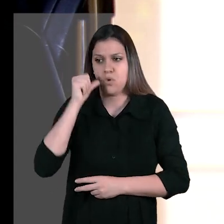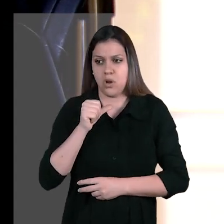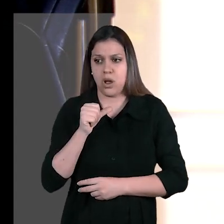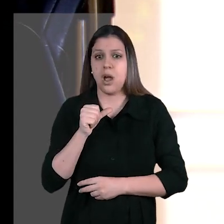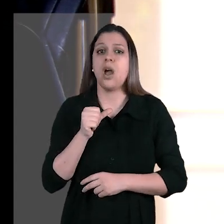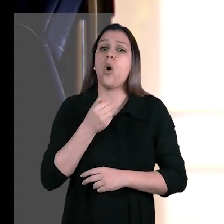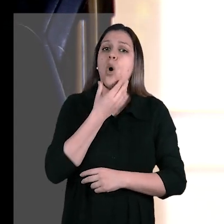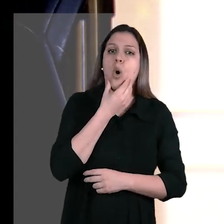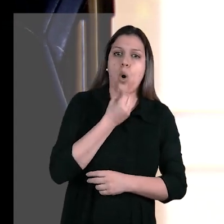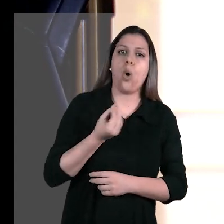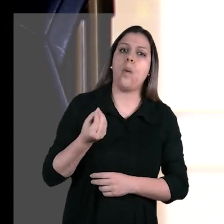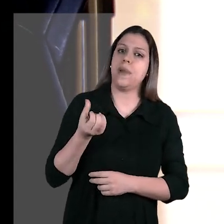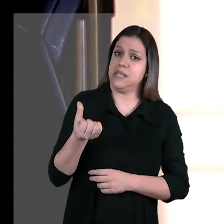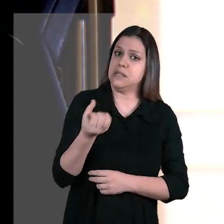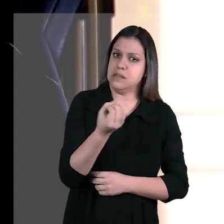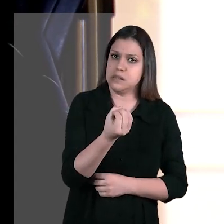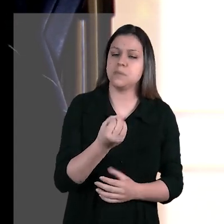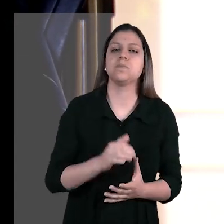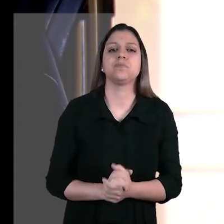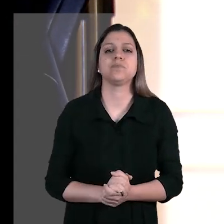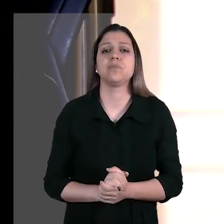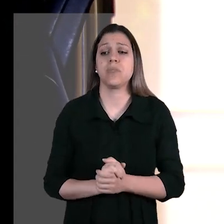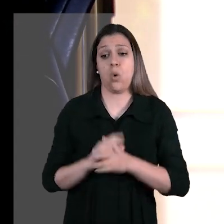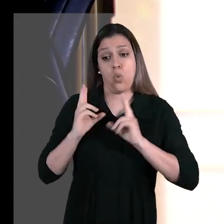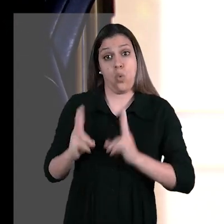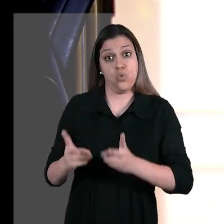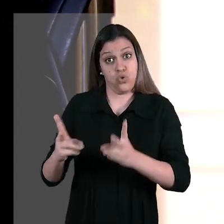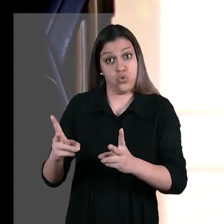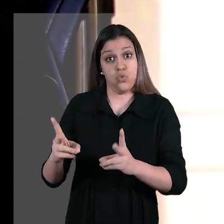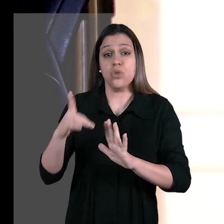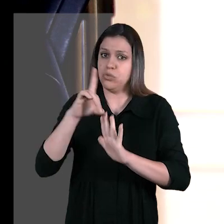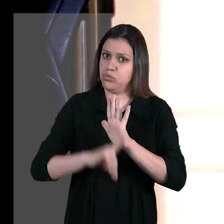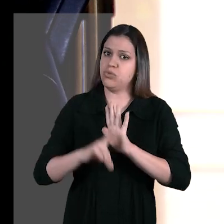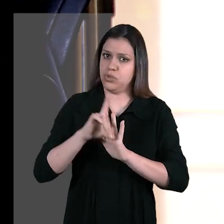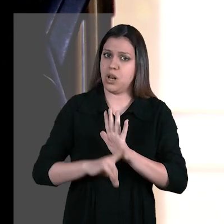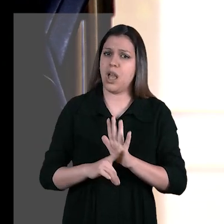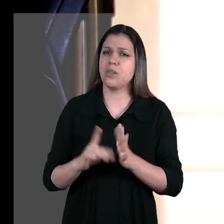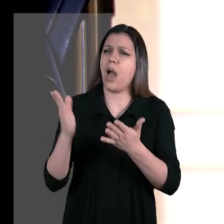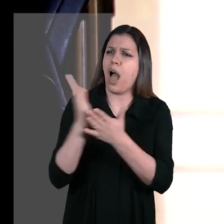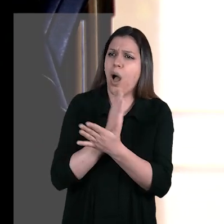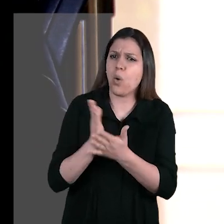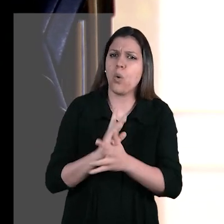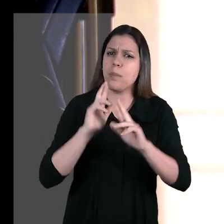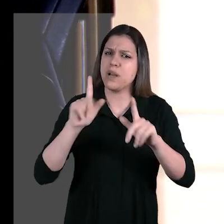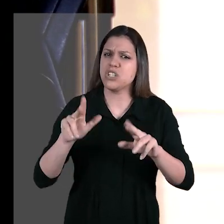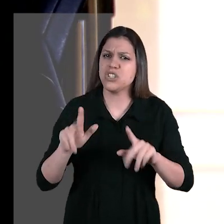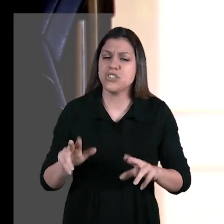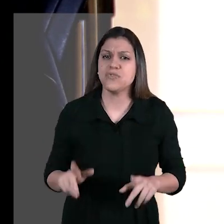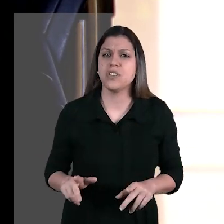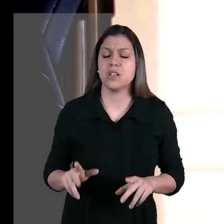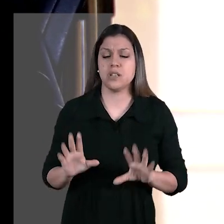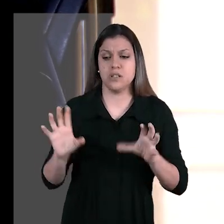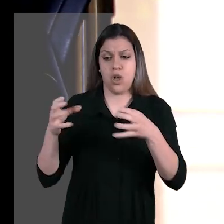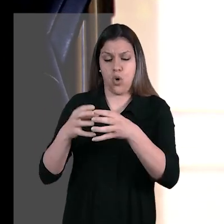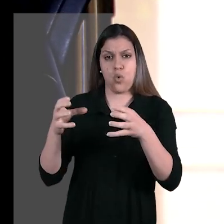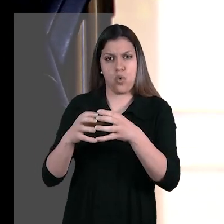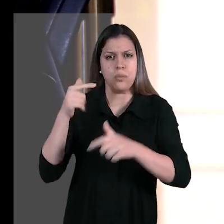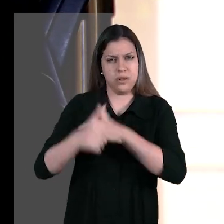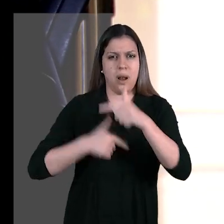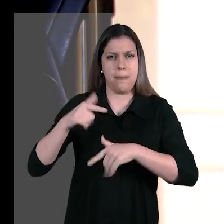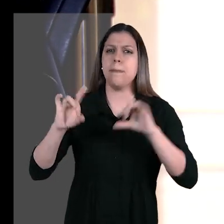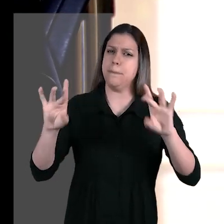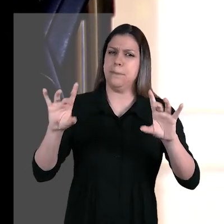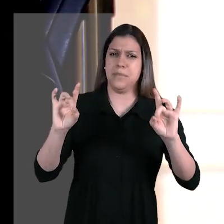mulher e 60 para homem, então vai manter. Então, resguardadas algumas diferenças em alguns tipos de